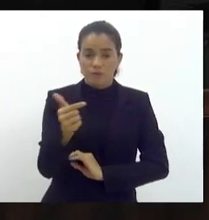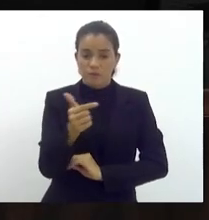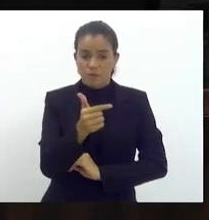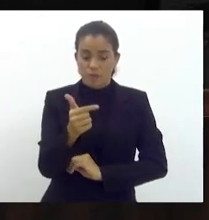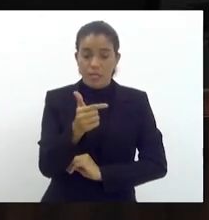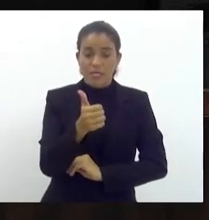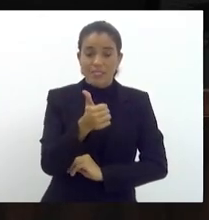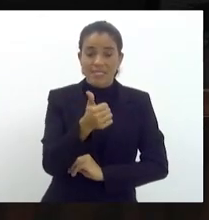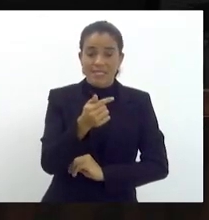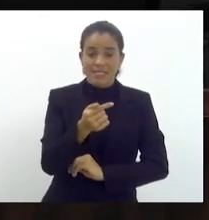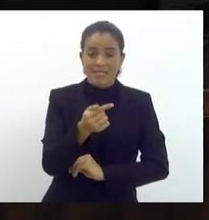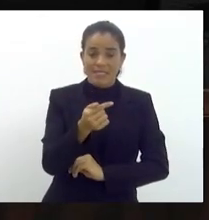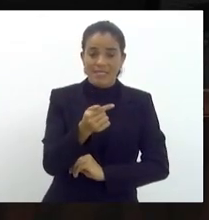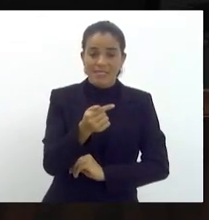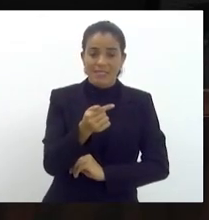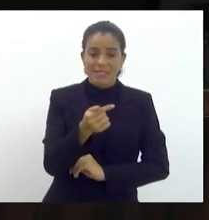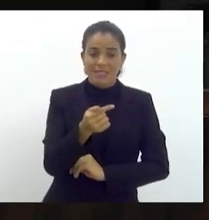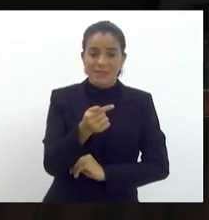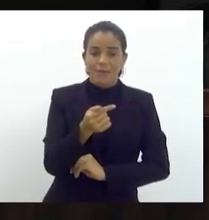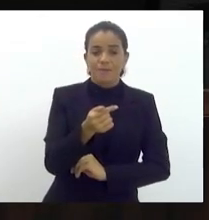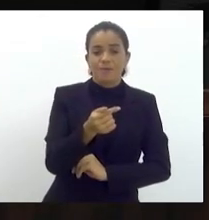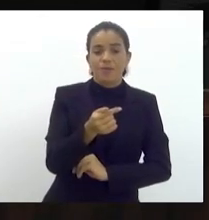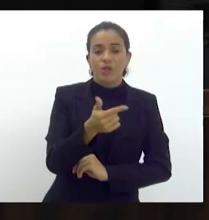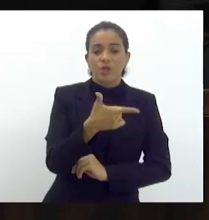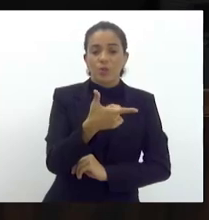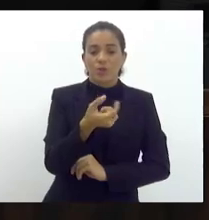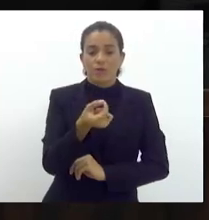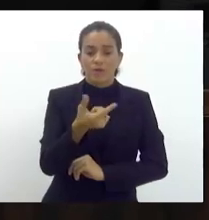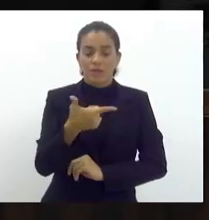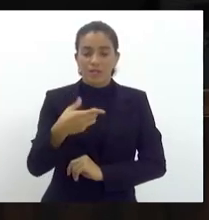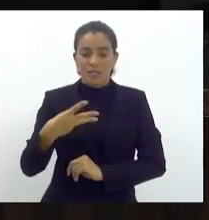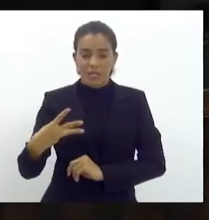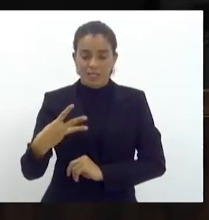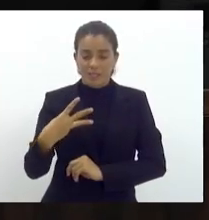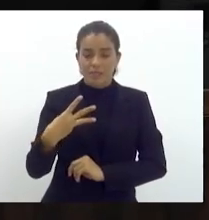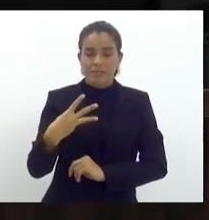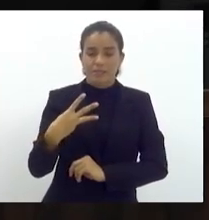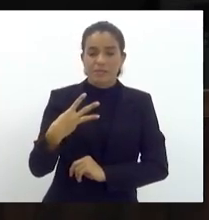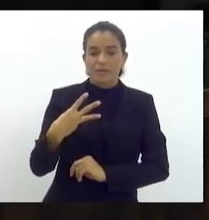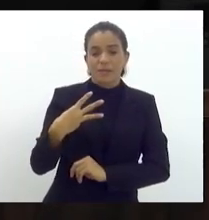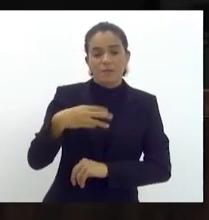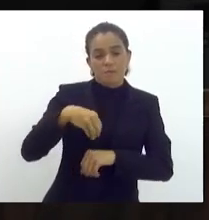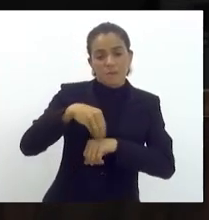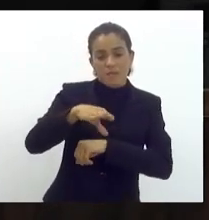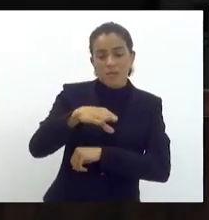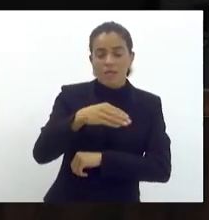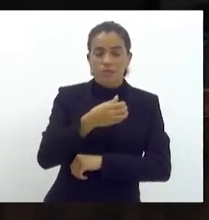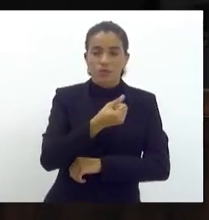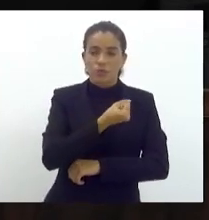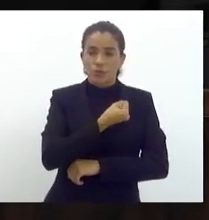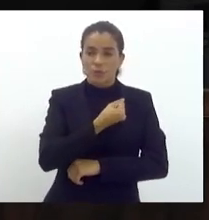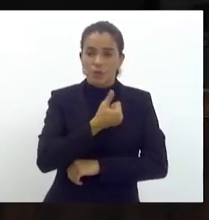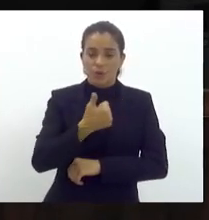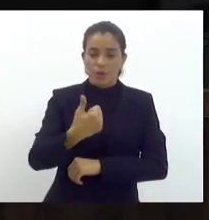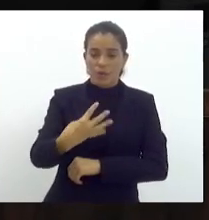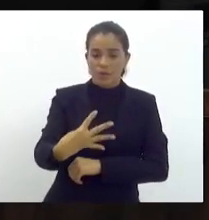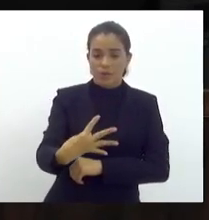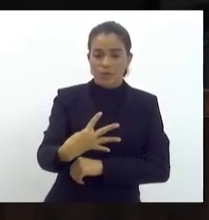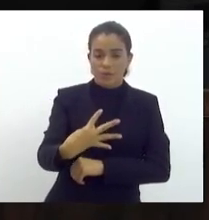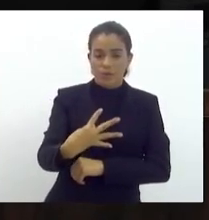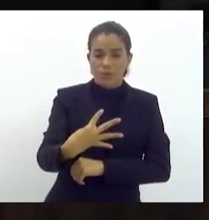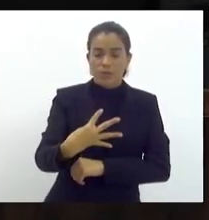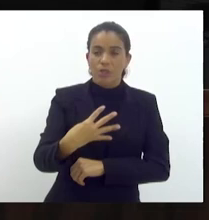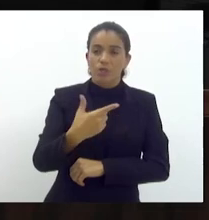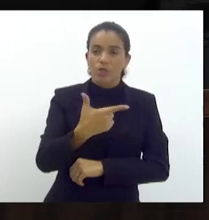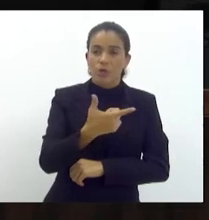1417 de 2023 de autoria do Poder Executivo mensagem número 14 de